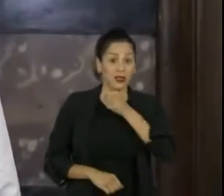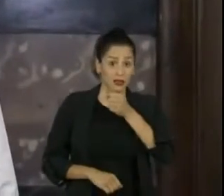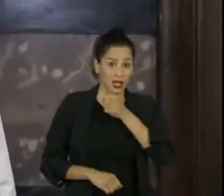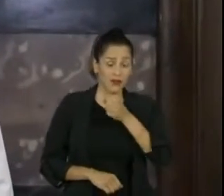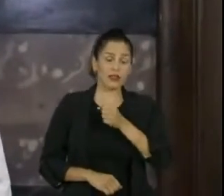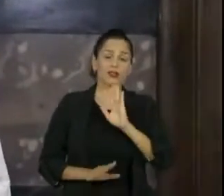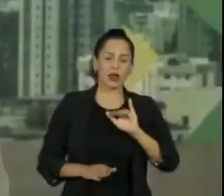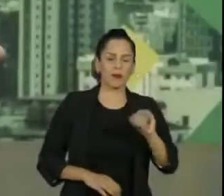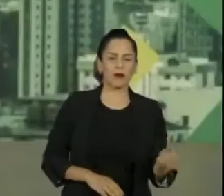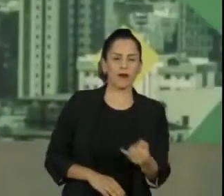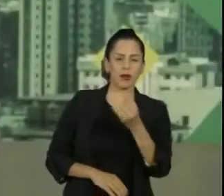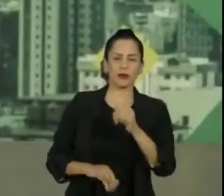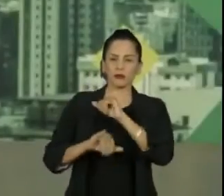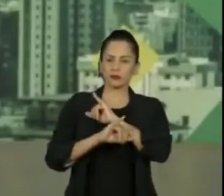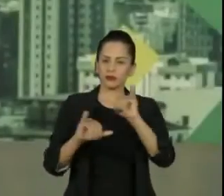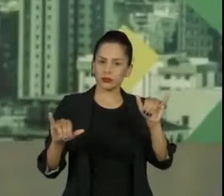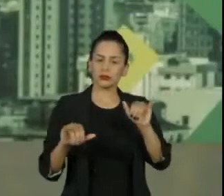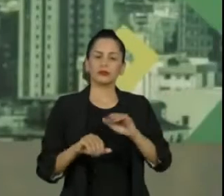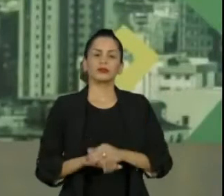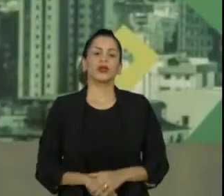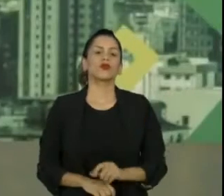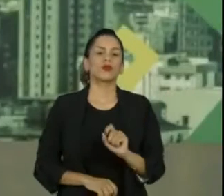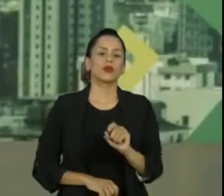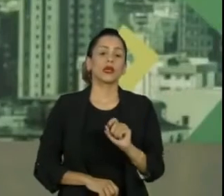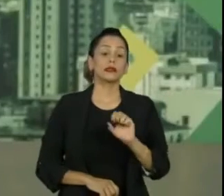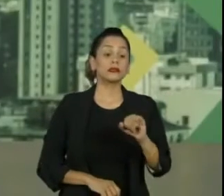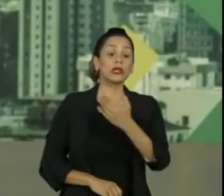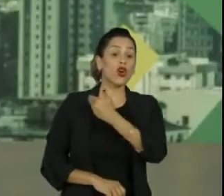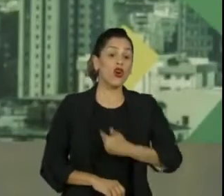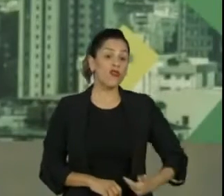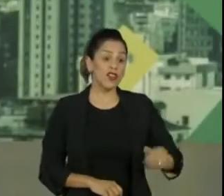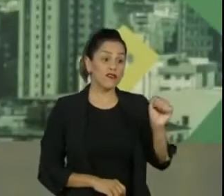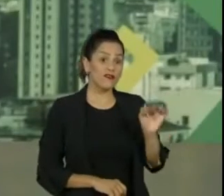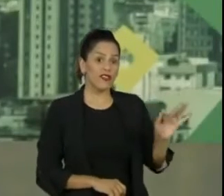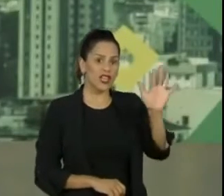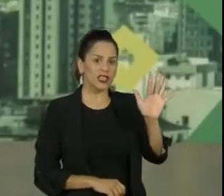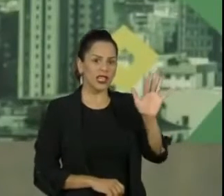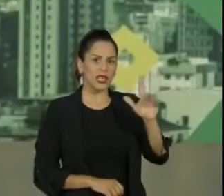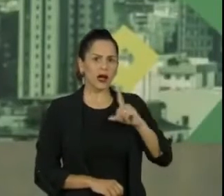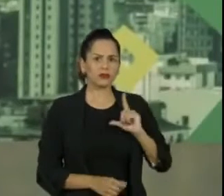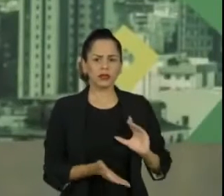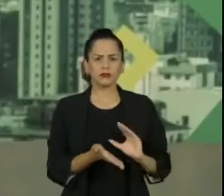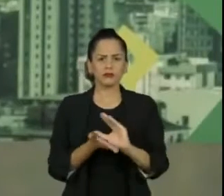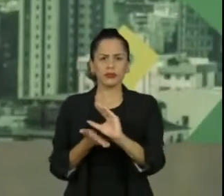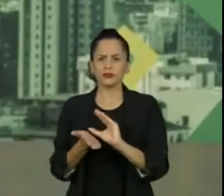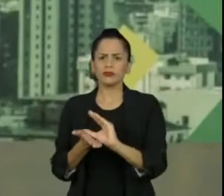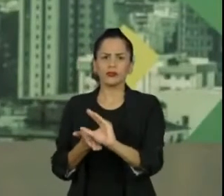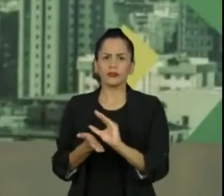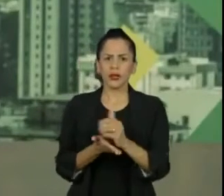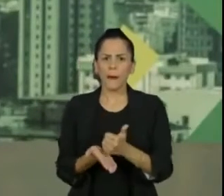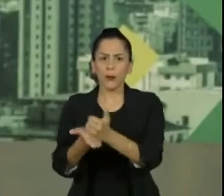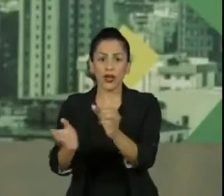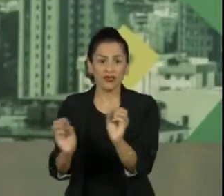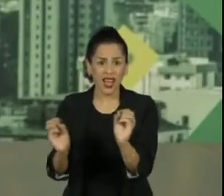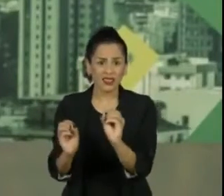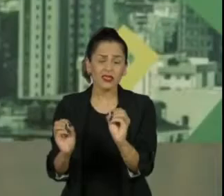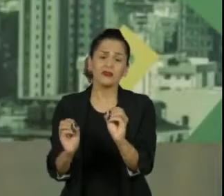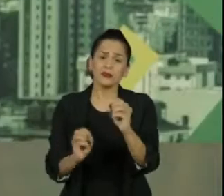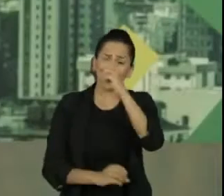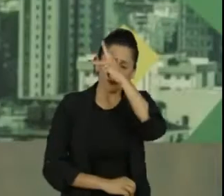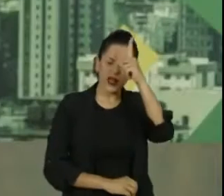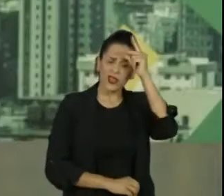para mandar um recado. Disse que se o governo federal não garantir os recursos necessários, a prefeitura vai bancar